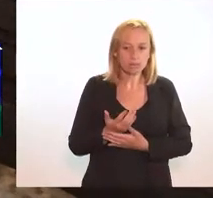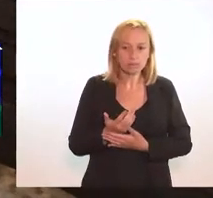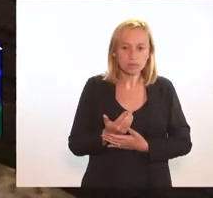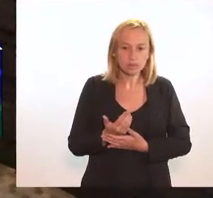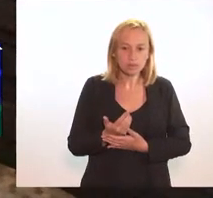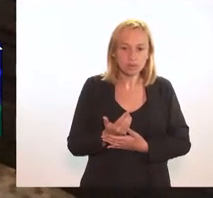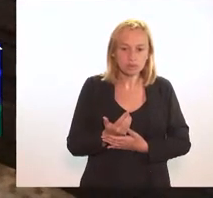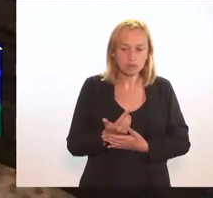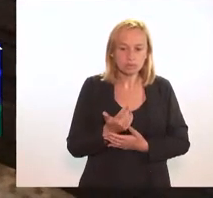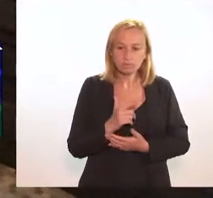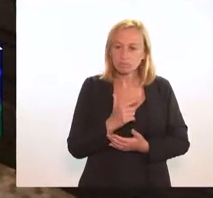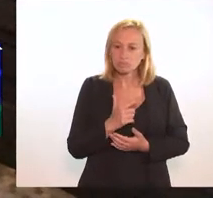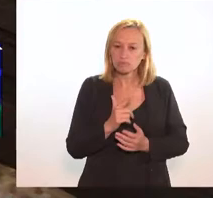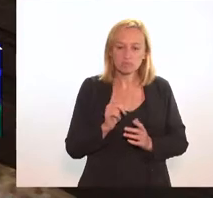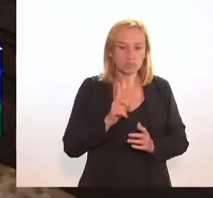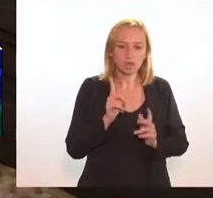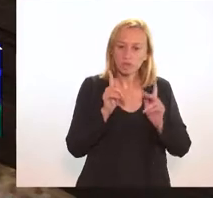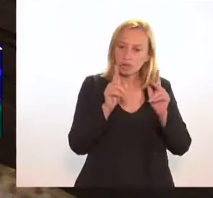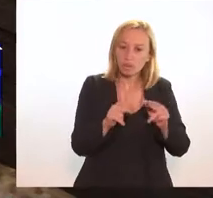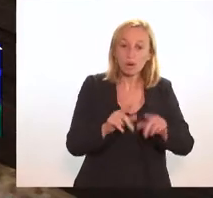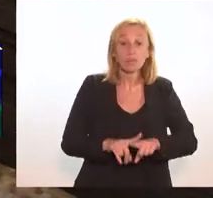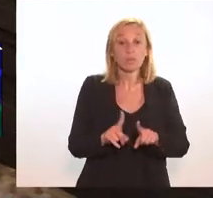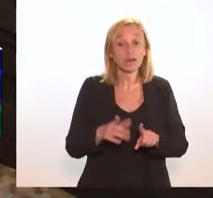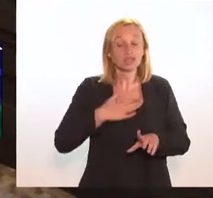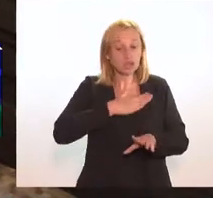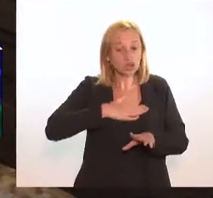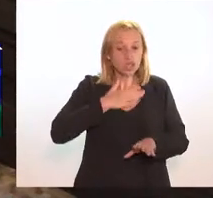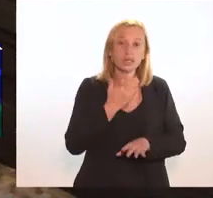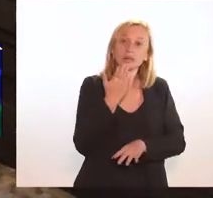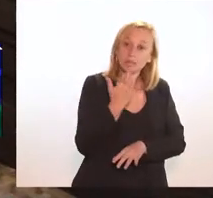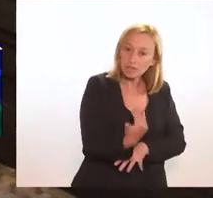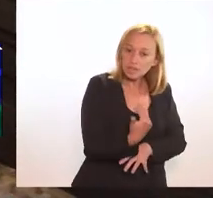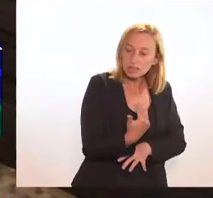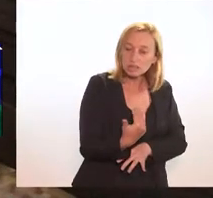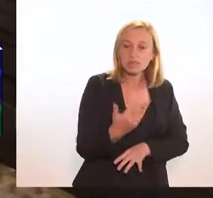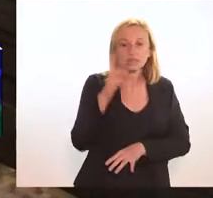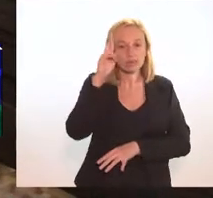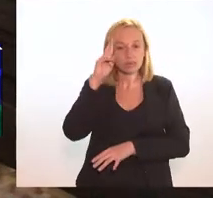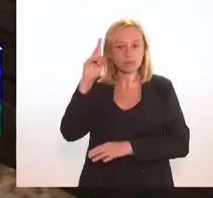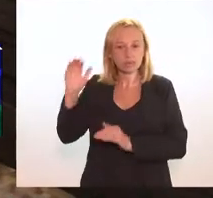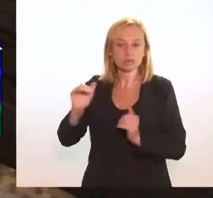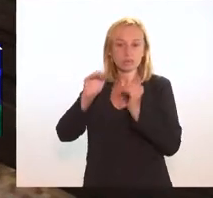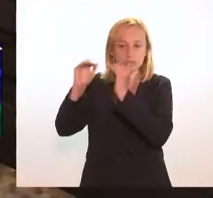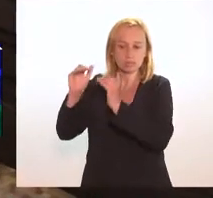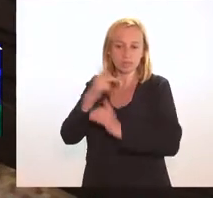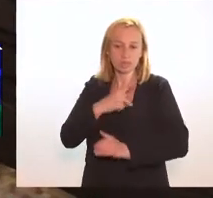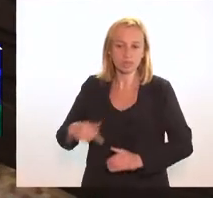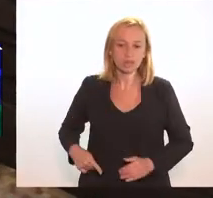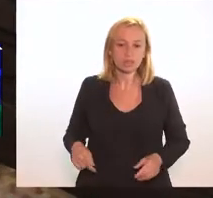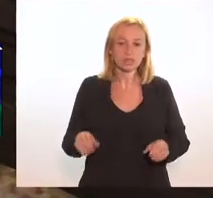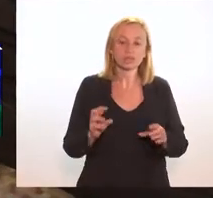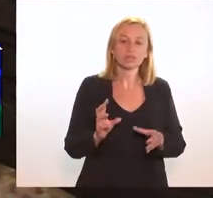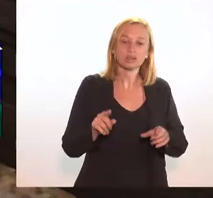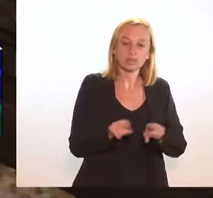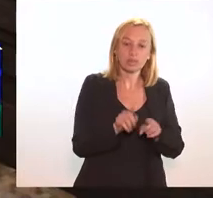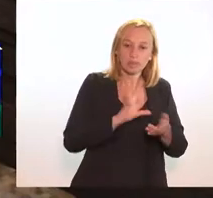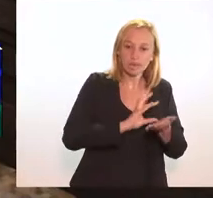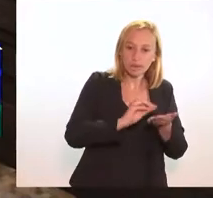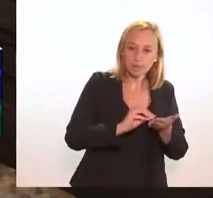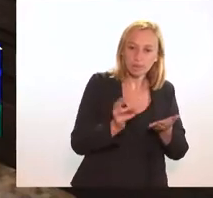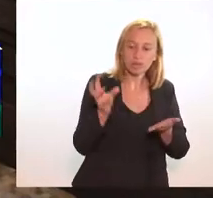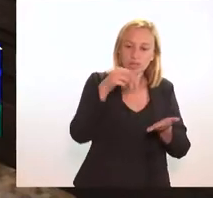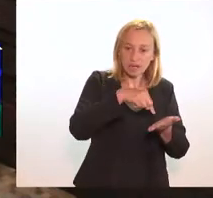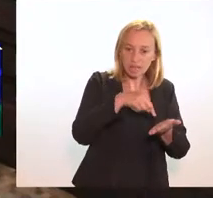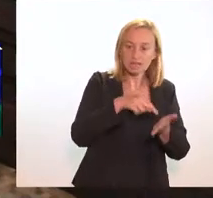havia tal semelhança, então eu gostaria de solicitar, Vossa Excelência, que colocasse também em pauta